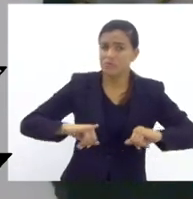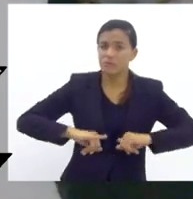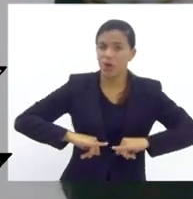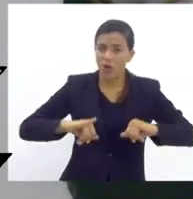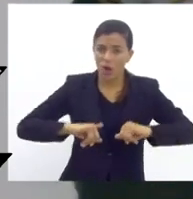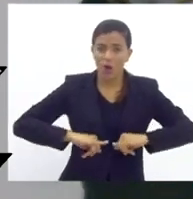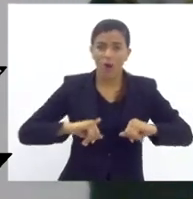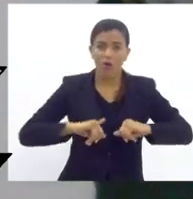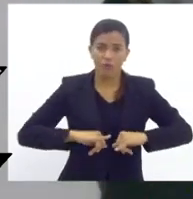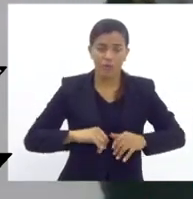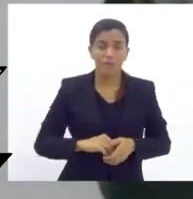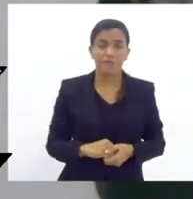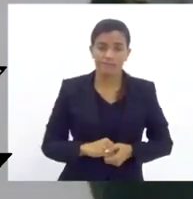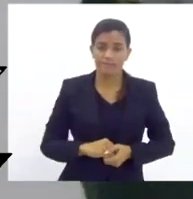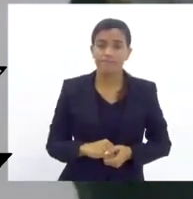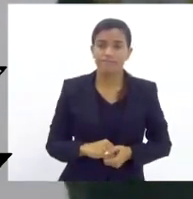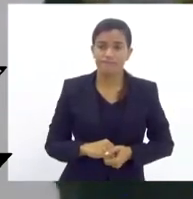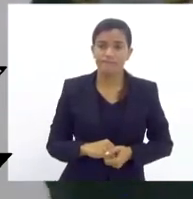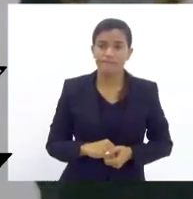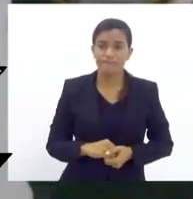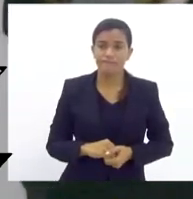com essa